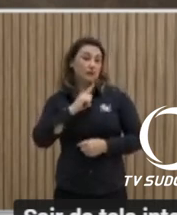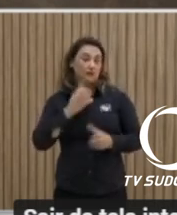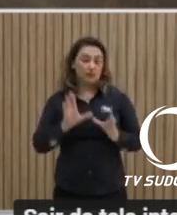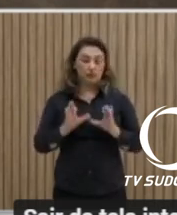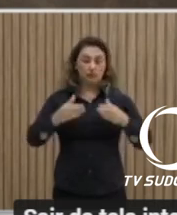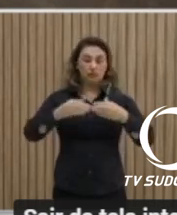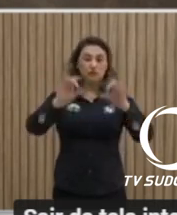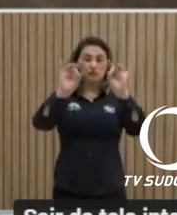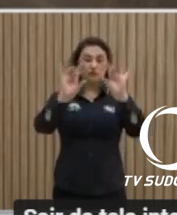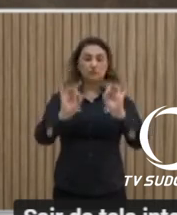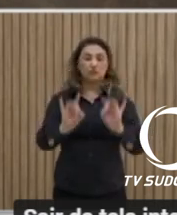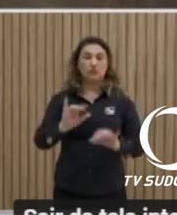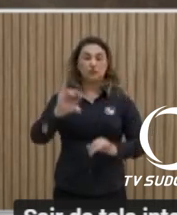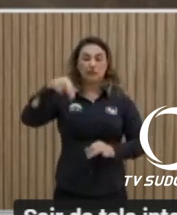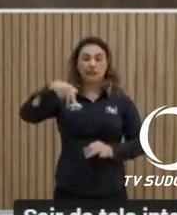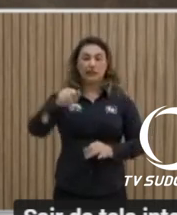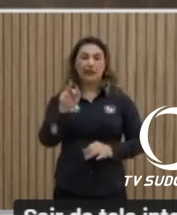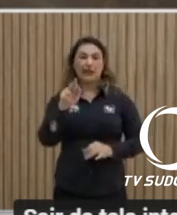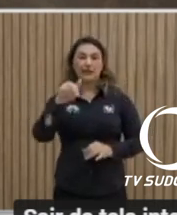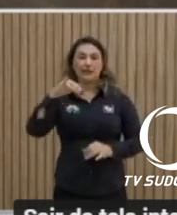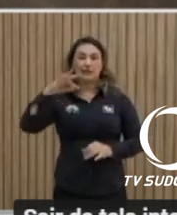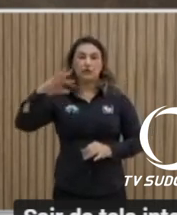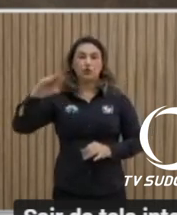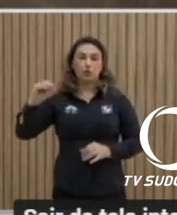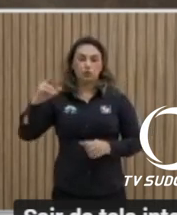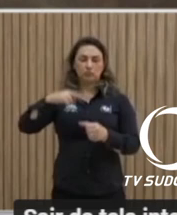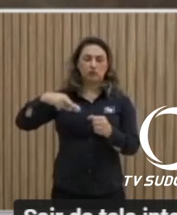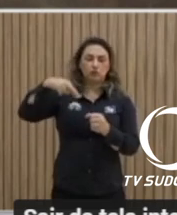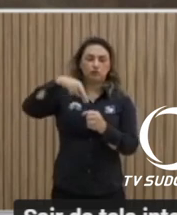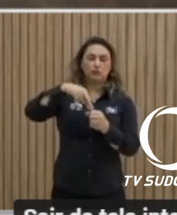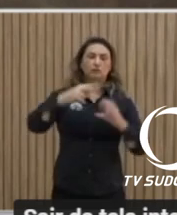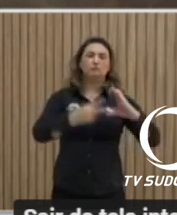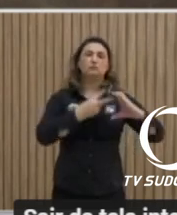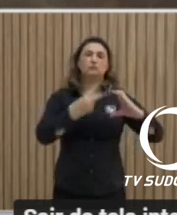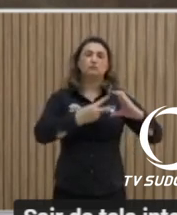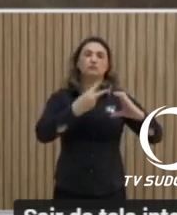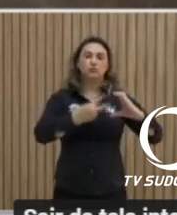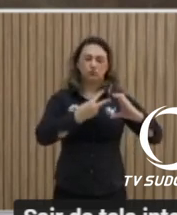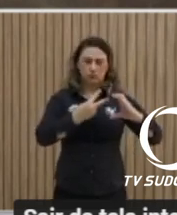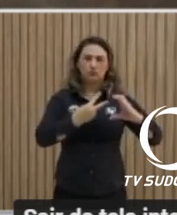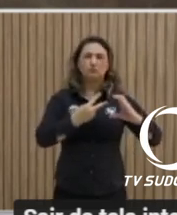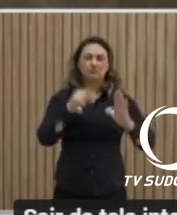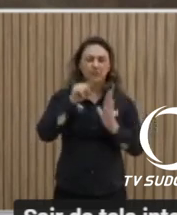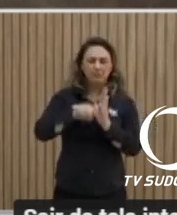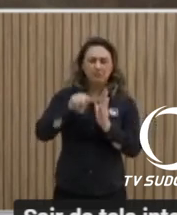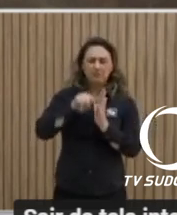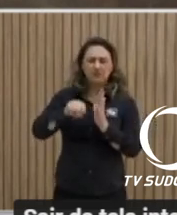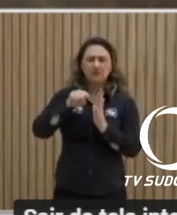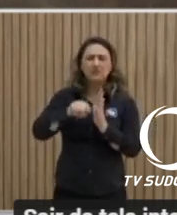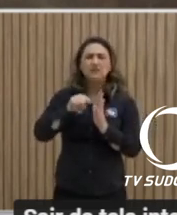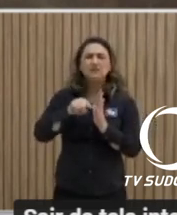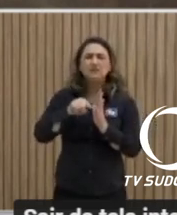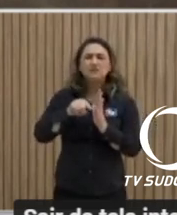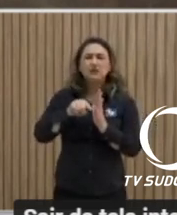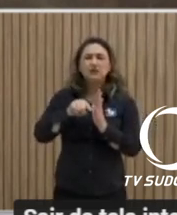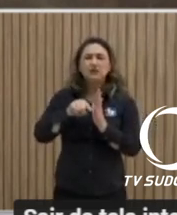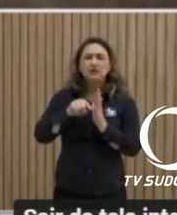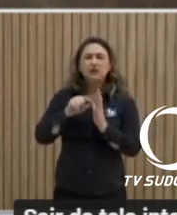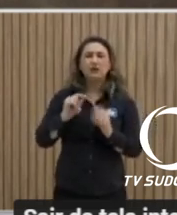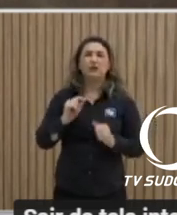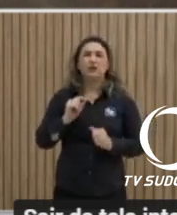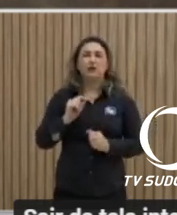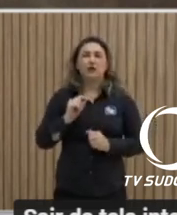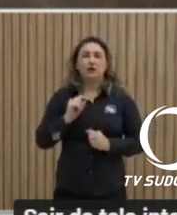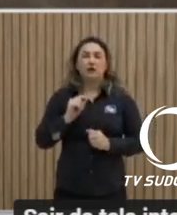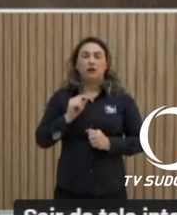comissão especial de inquérito nos termos do regimento interno desta Casa Legislativa, a fim de apurar comumentes